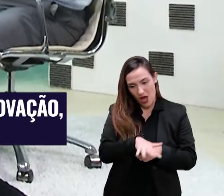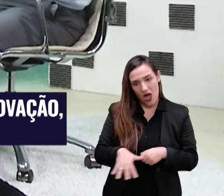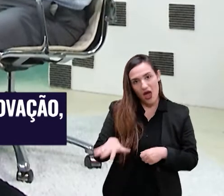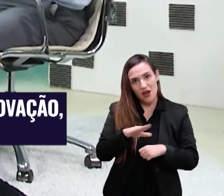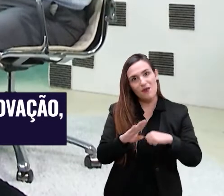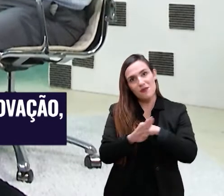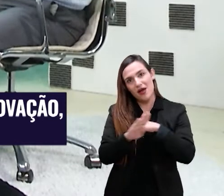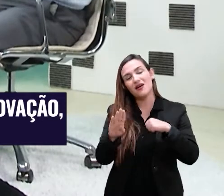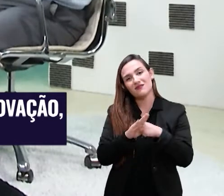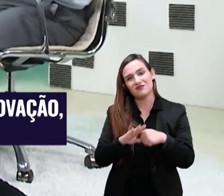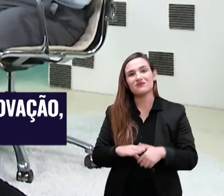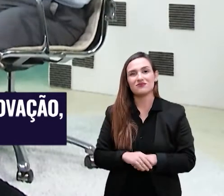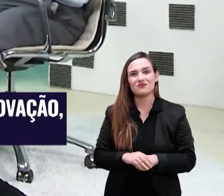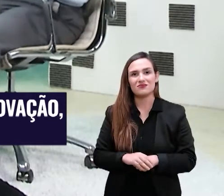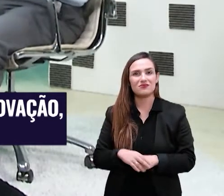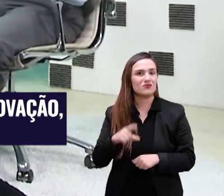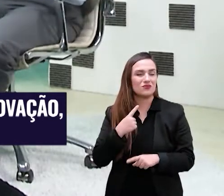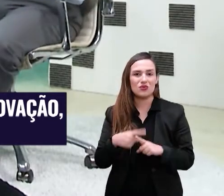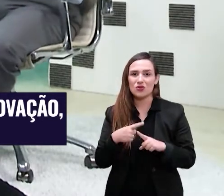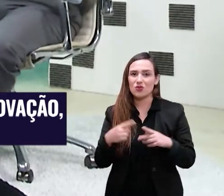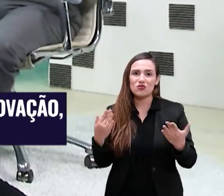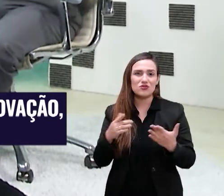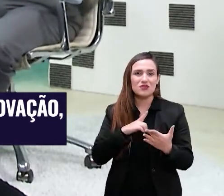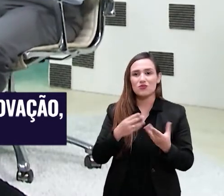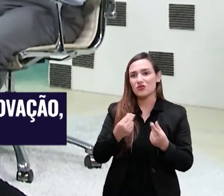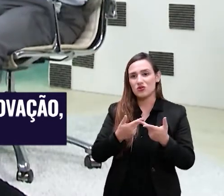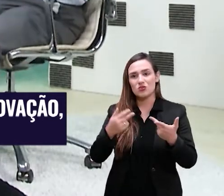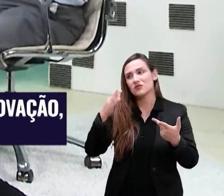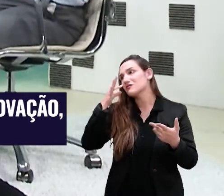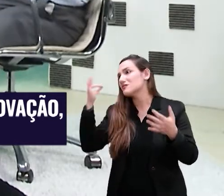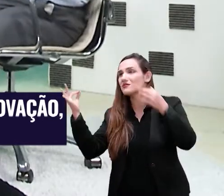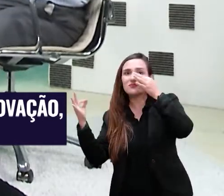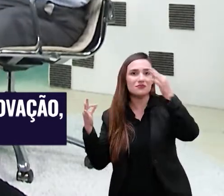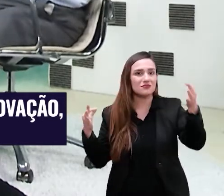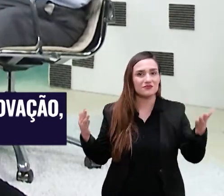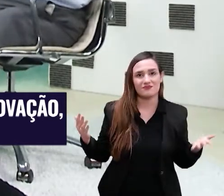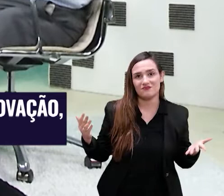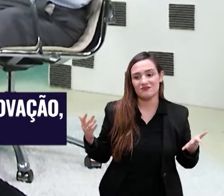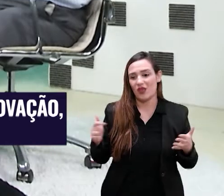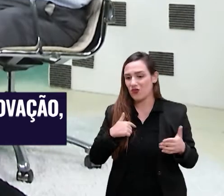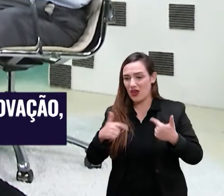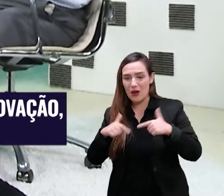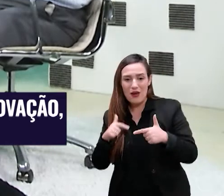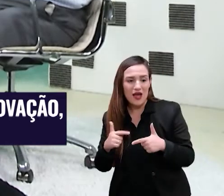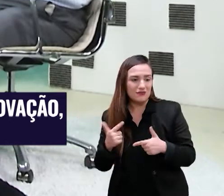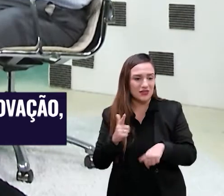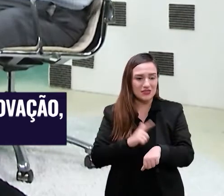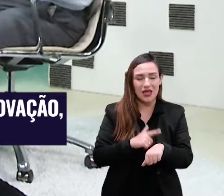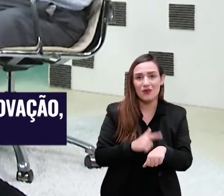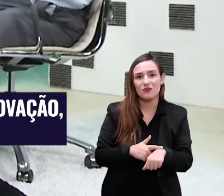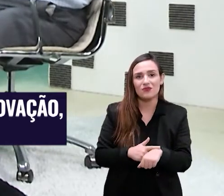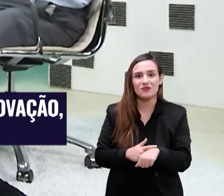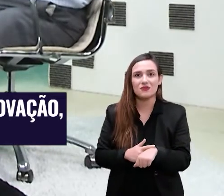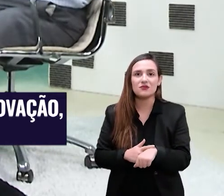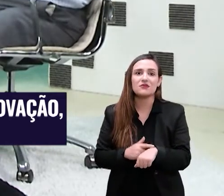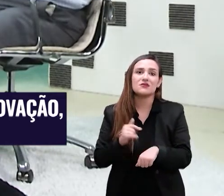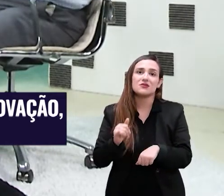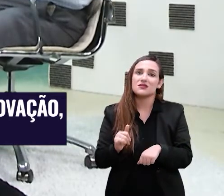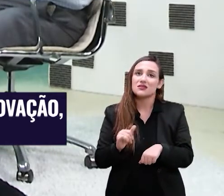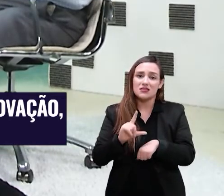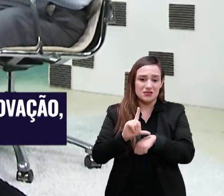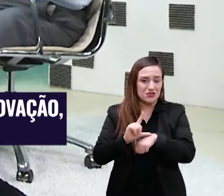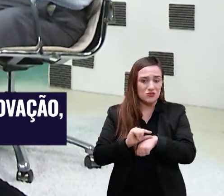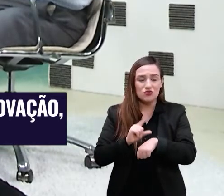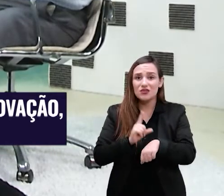assim, coisas para nos distrair, não é? E a gente trabalha. E obviamente que o tempo fica